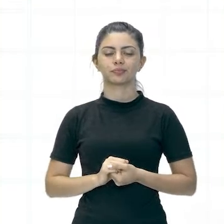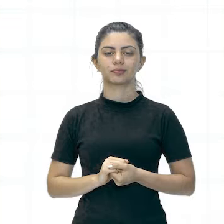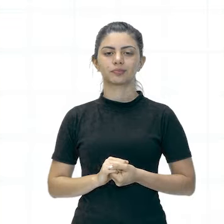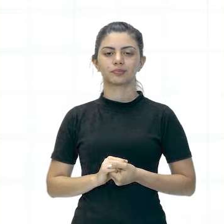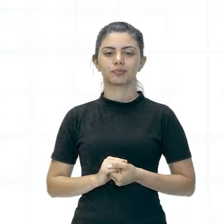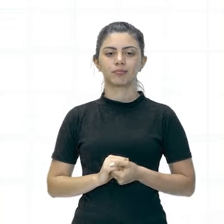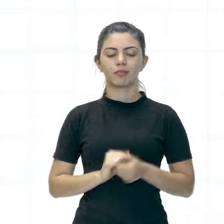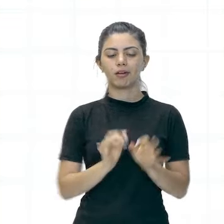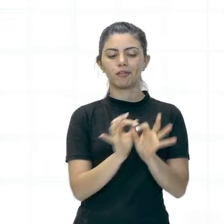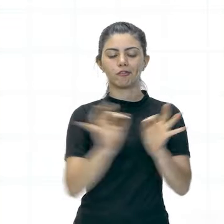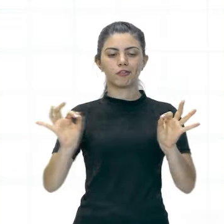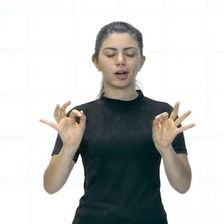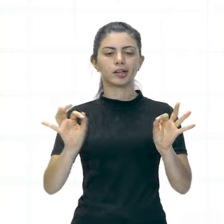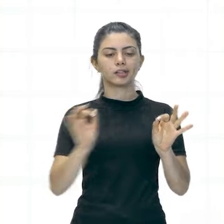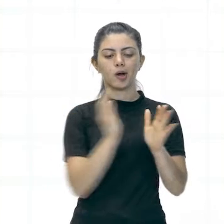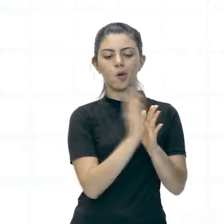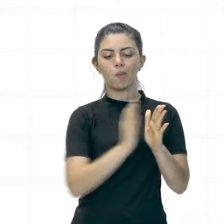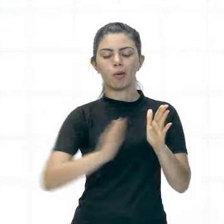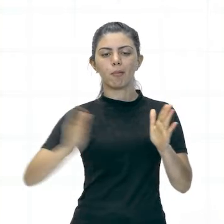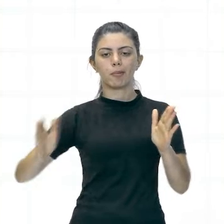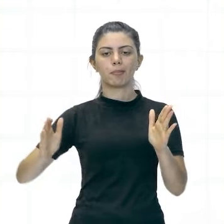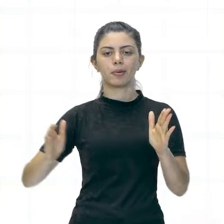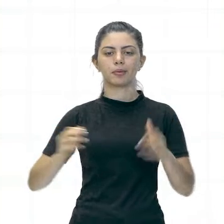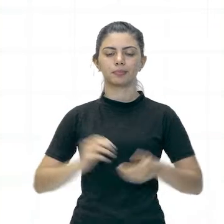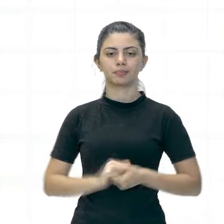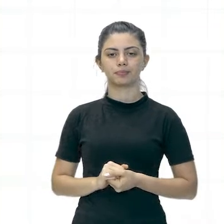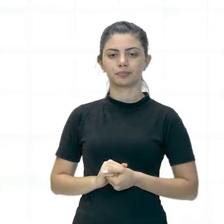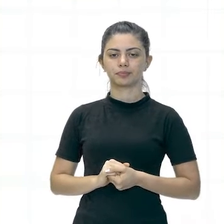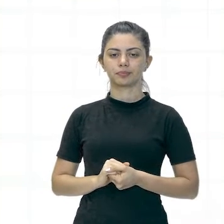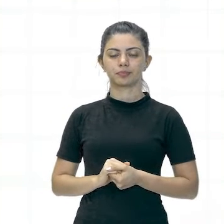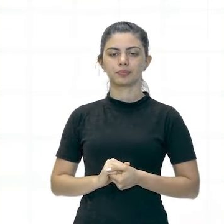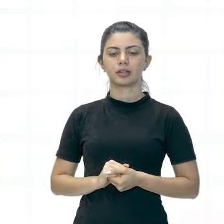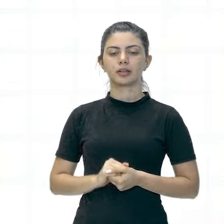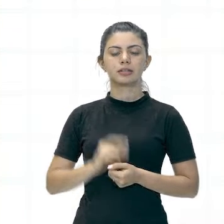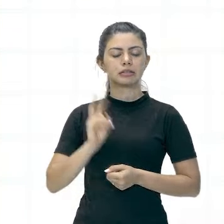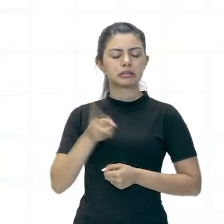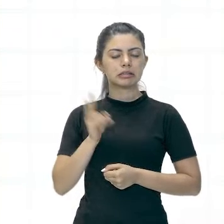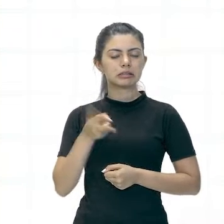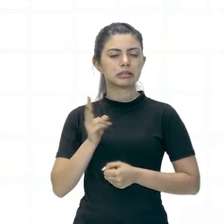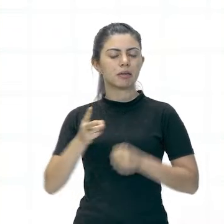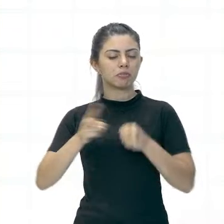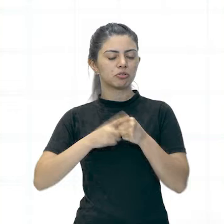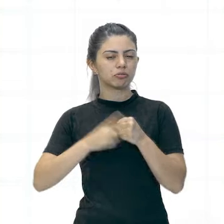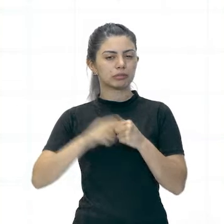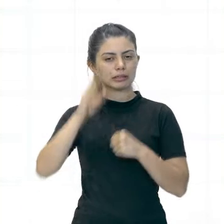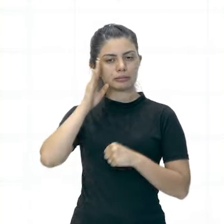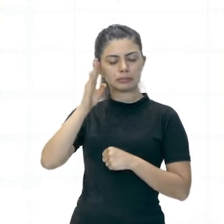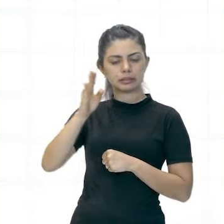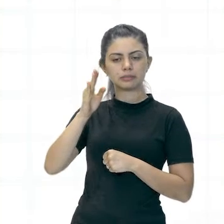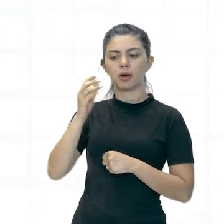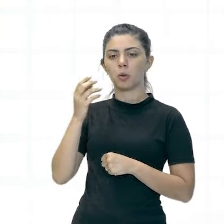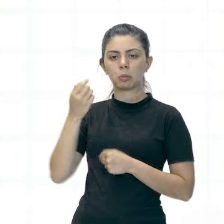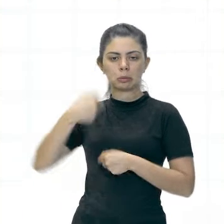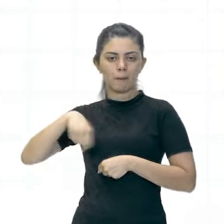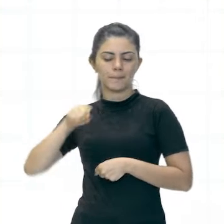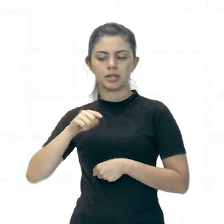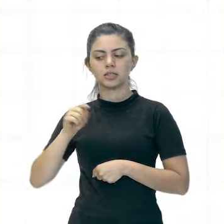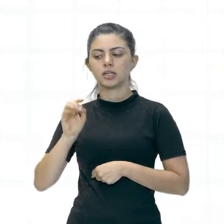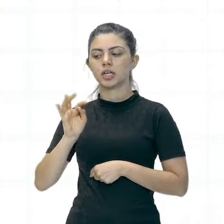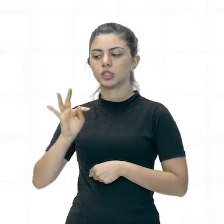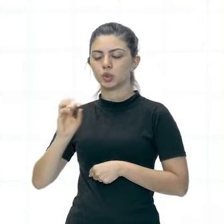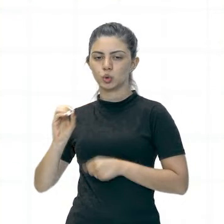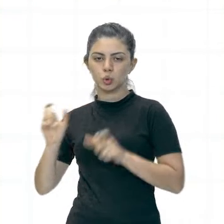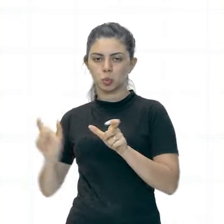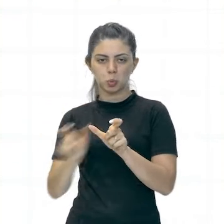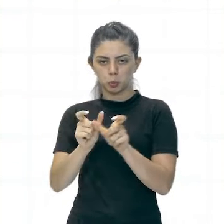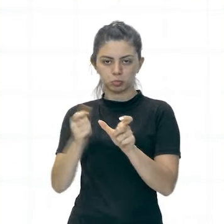principal na forma do infinitivo, sem o to, right? Então, essa